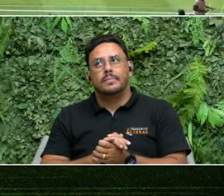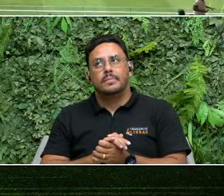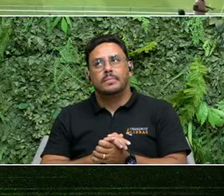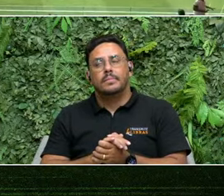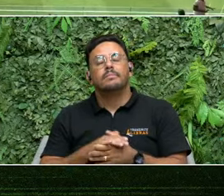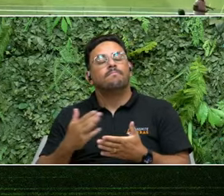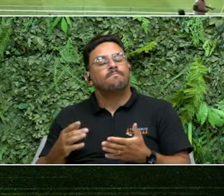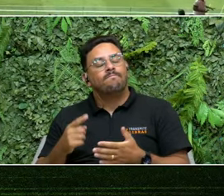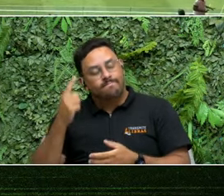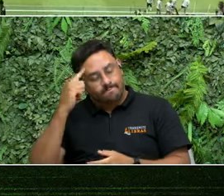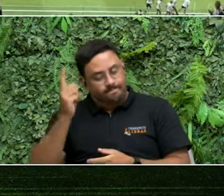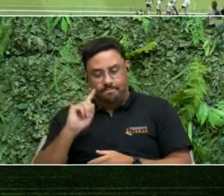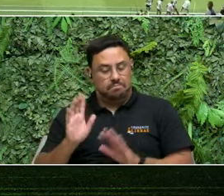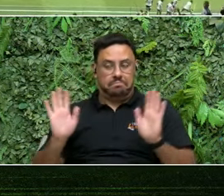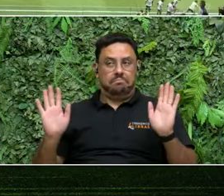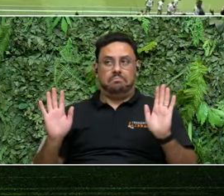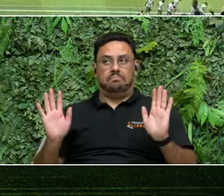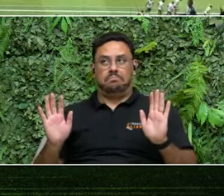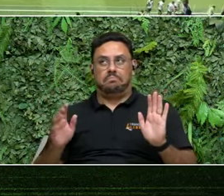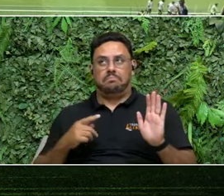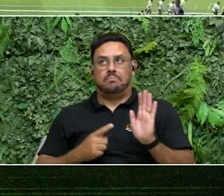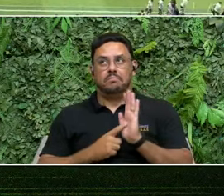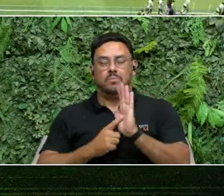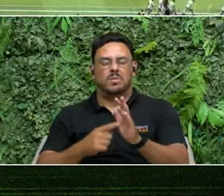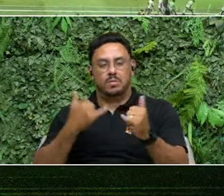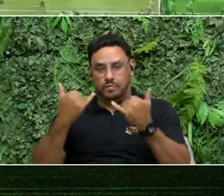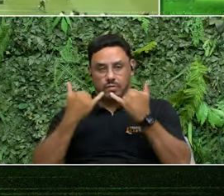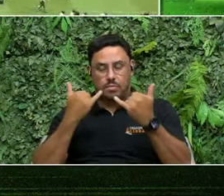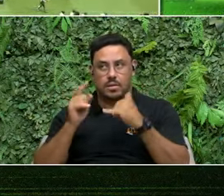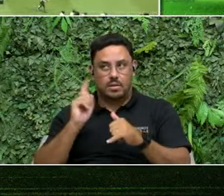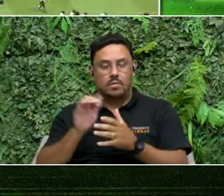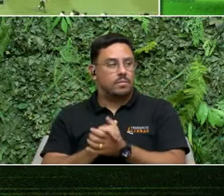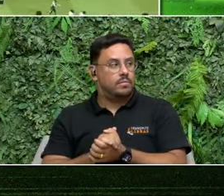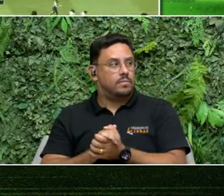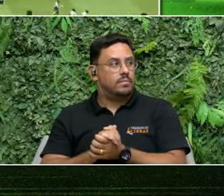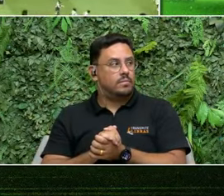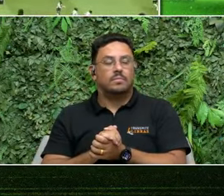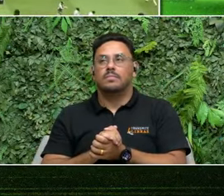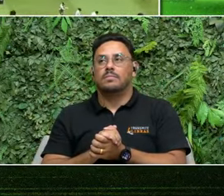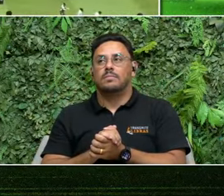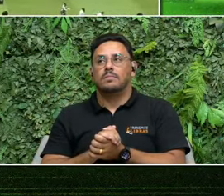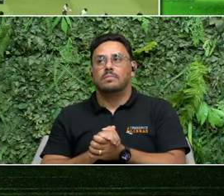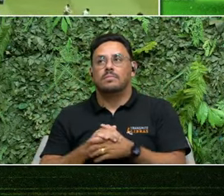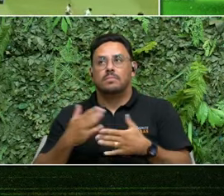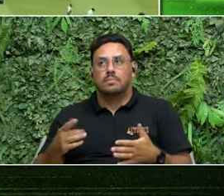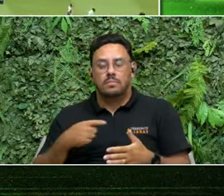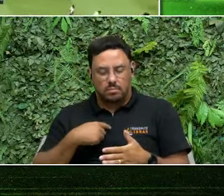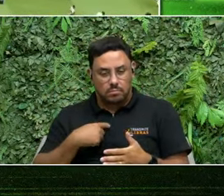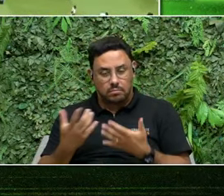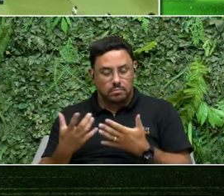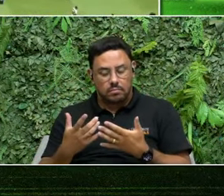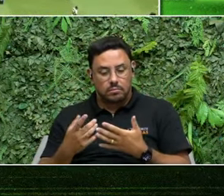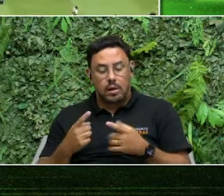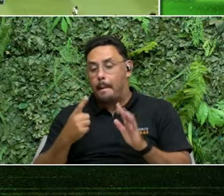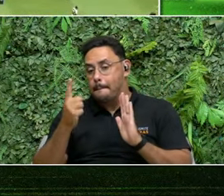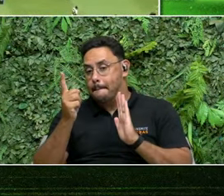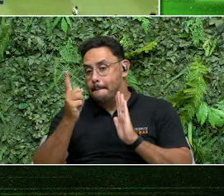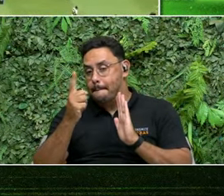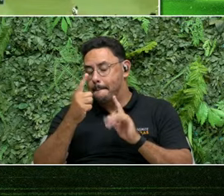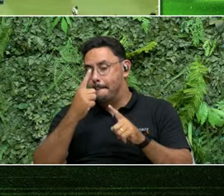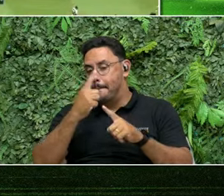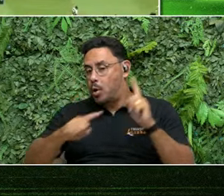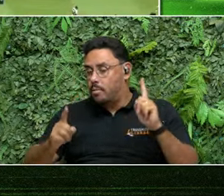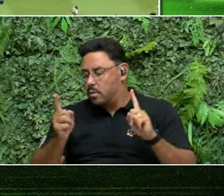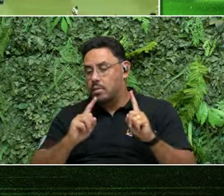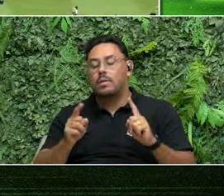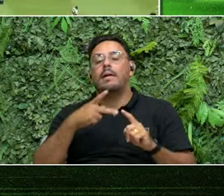Ó eu não sei nada disso não viu Bob não trouxe essa informação em lugar nenhum eh nem que ele tenha proibido ele disse no